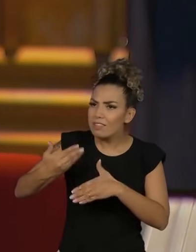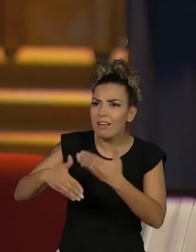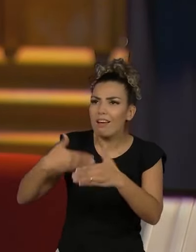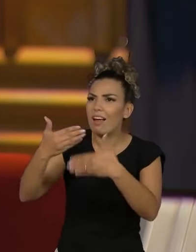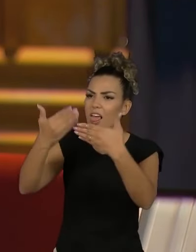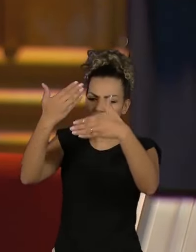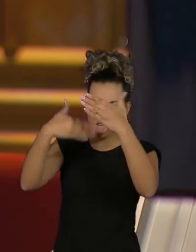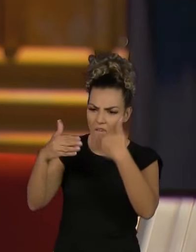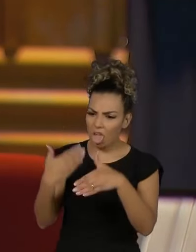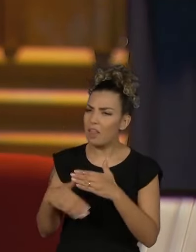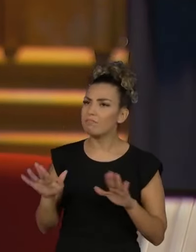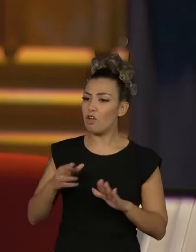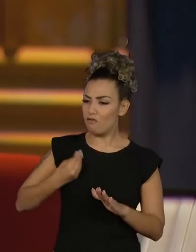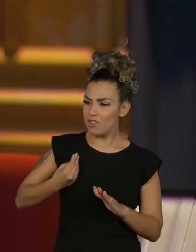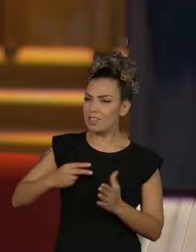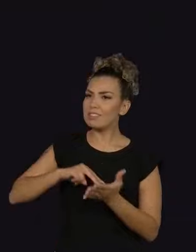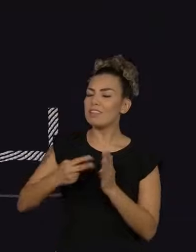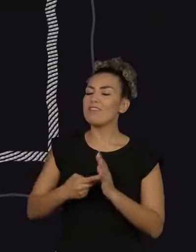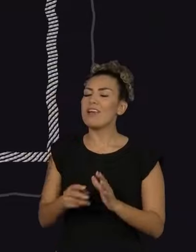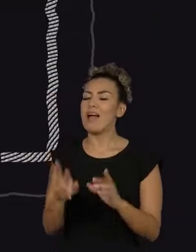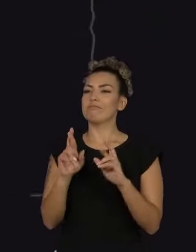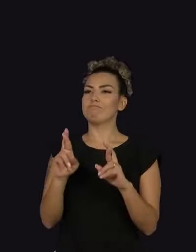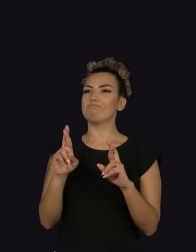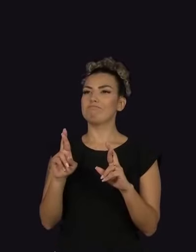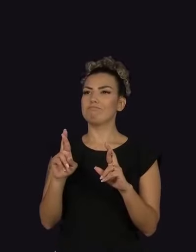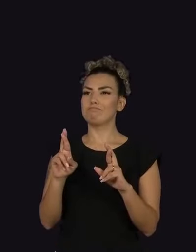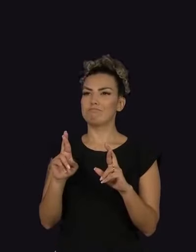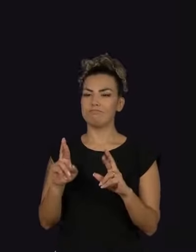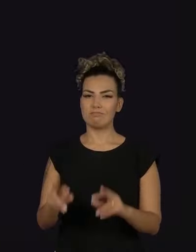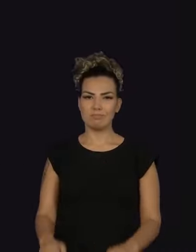A vida é esperança de mais vida.